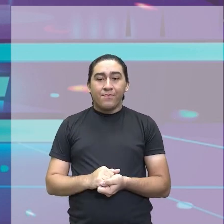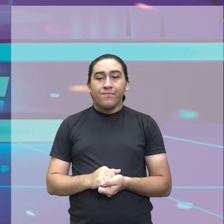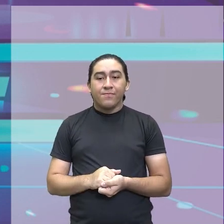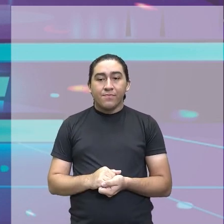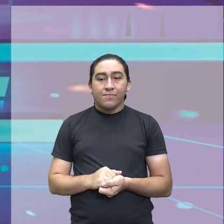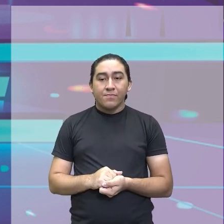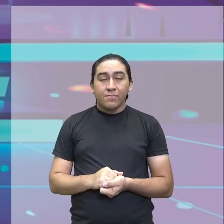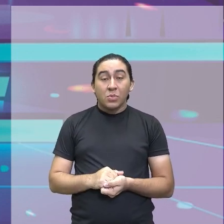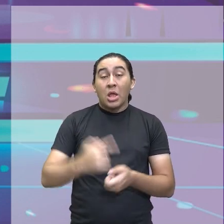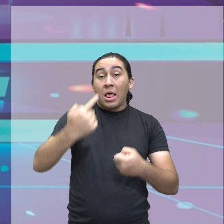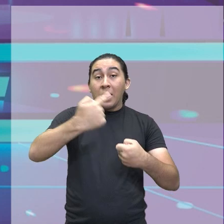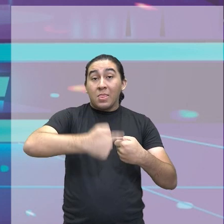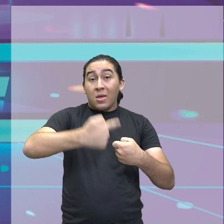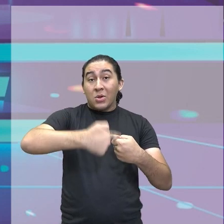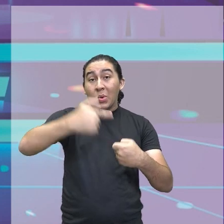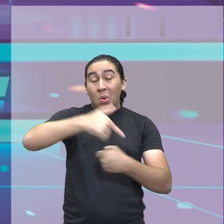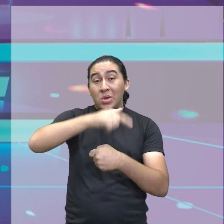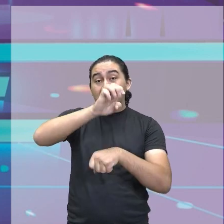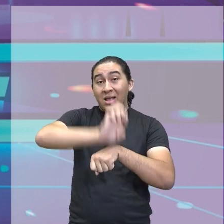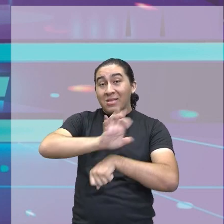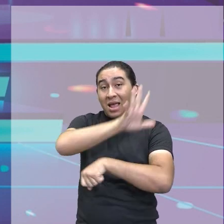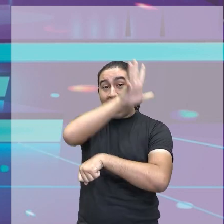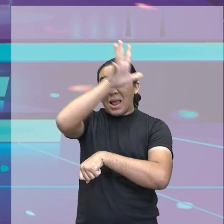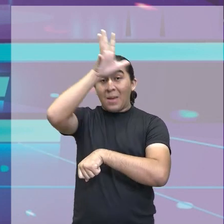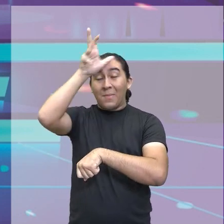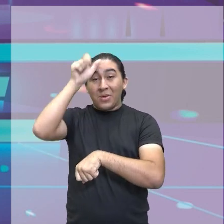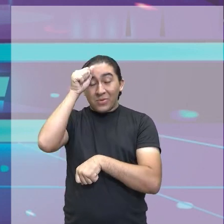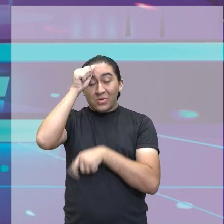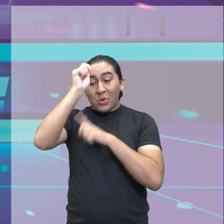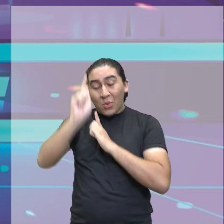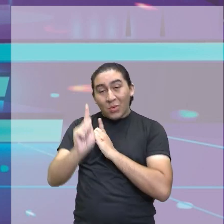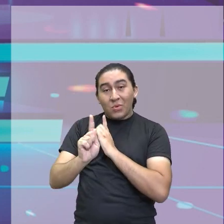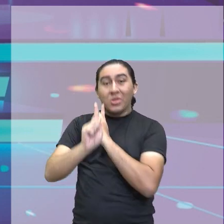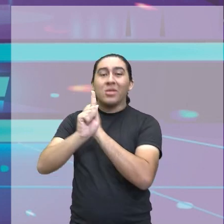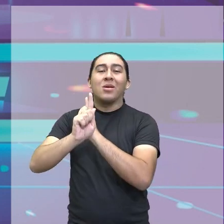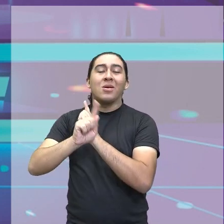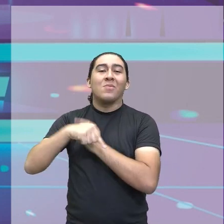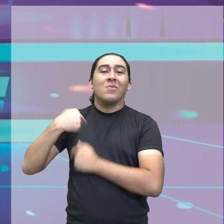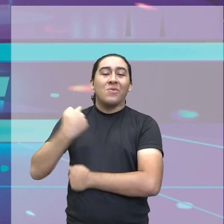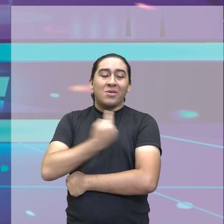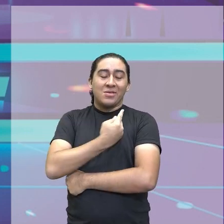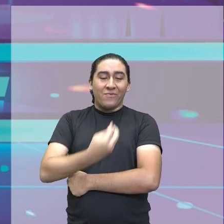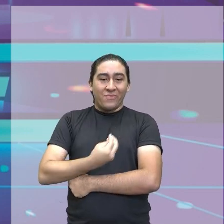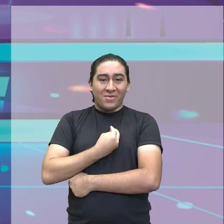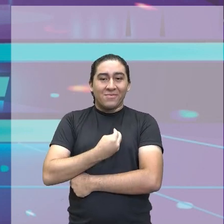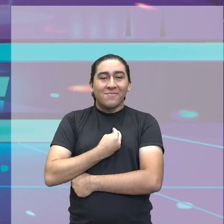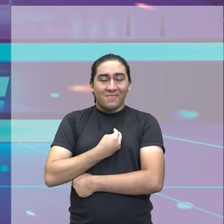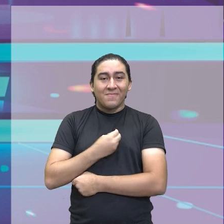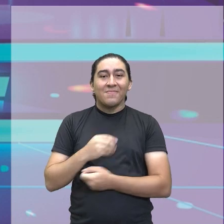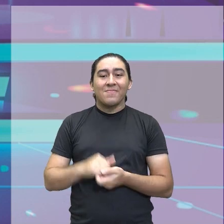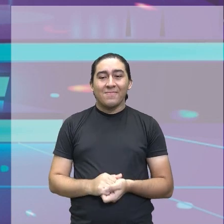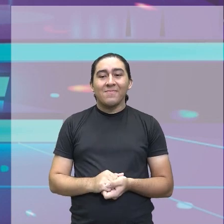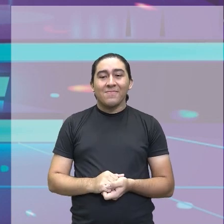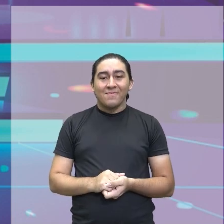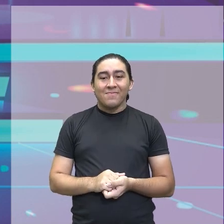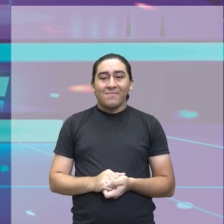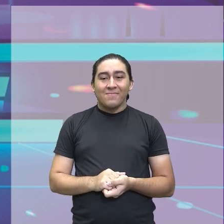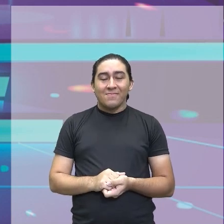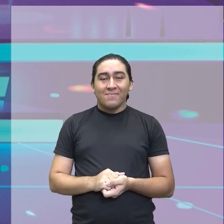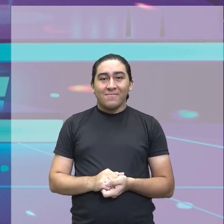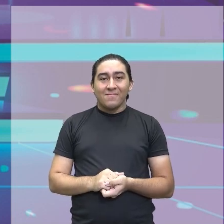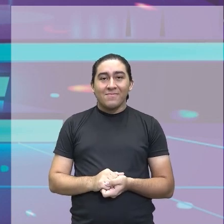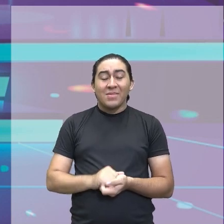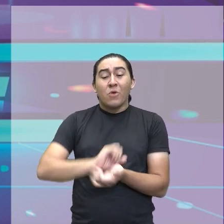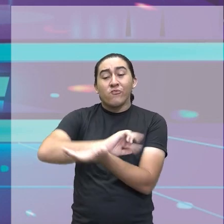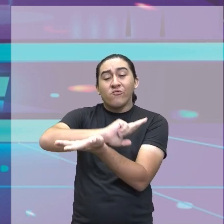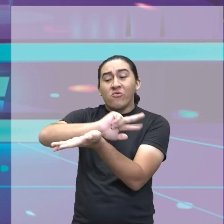Nos interiores do Amazonas encontramos o nosso fim. Na terra dos